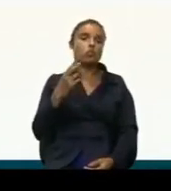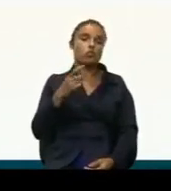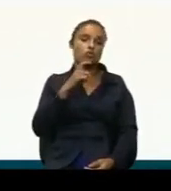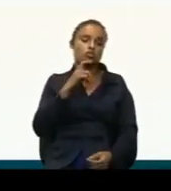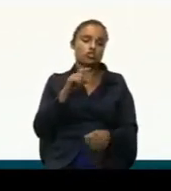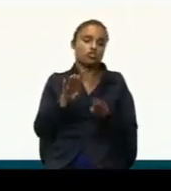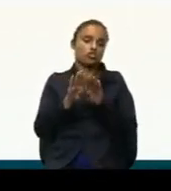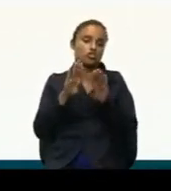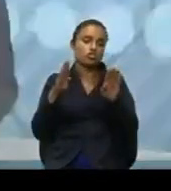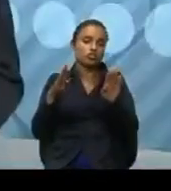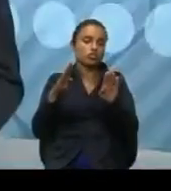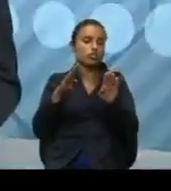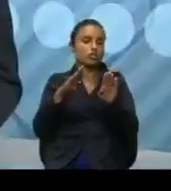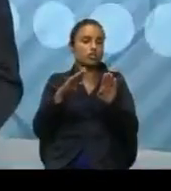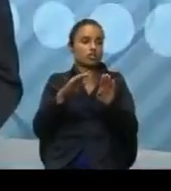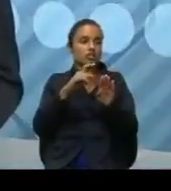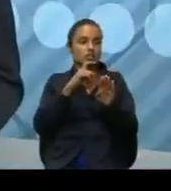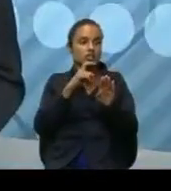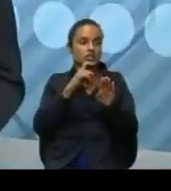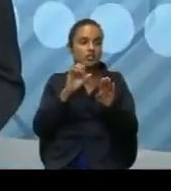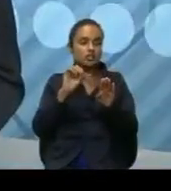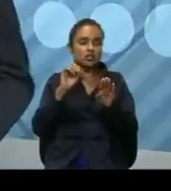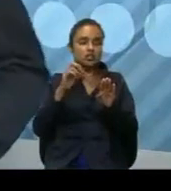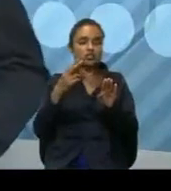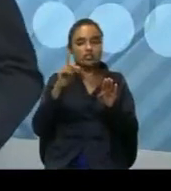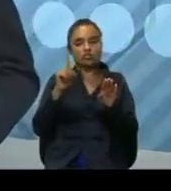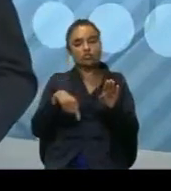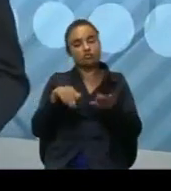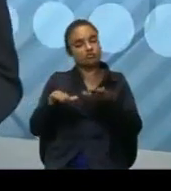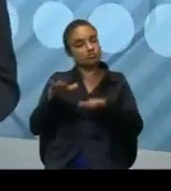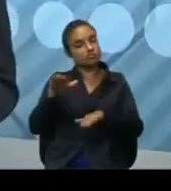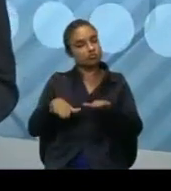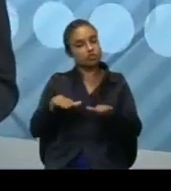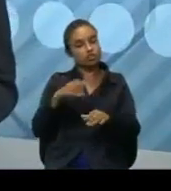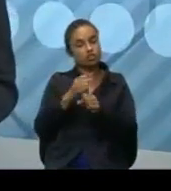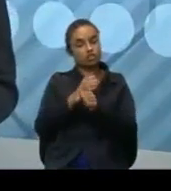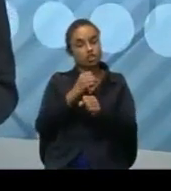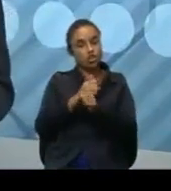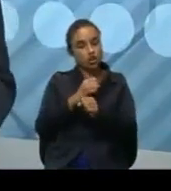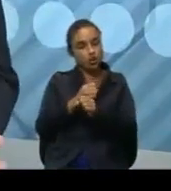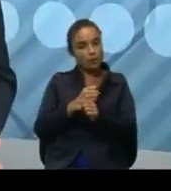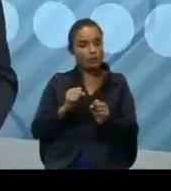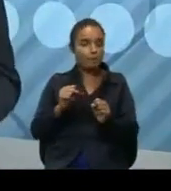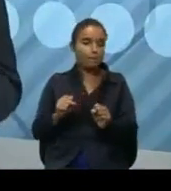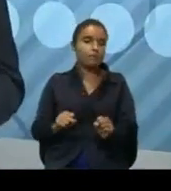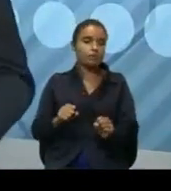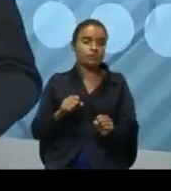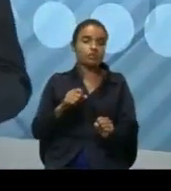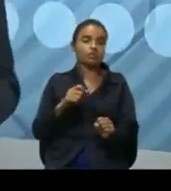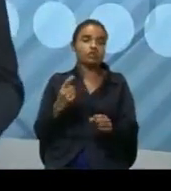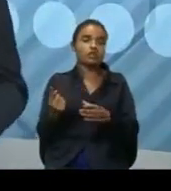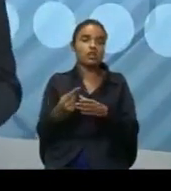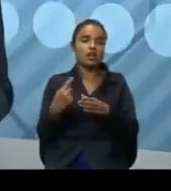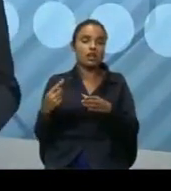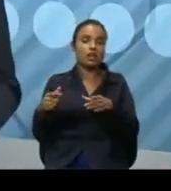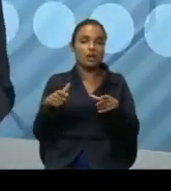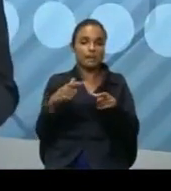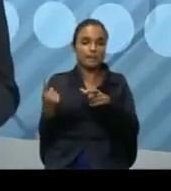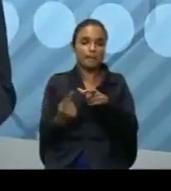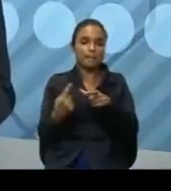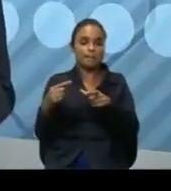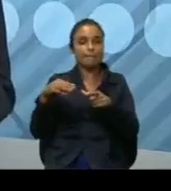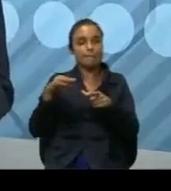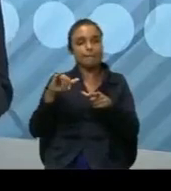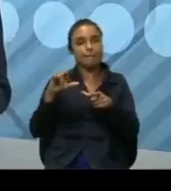muito também da obra onde estiver trabalhando. Pode ser uma geladeira e um micro-ondas. Então,